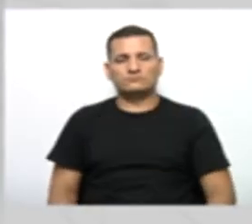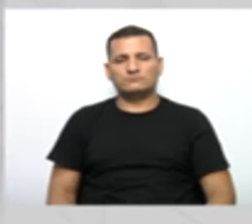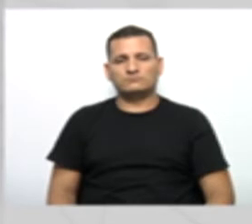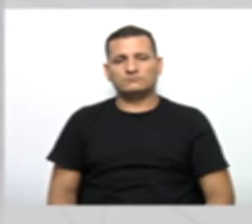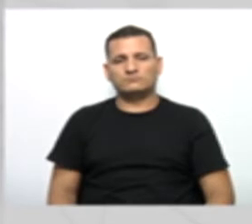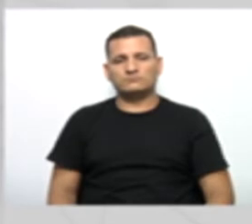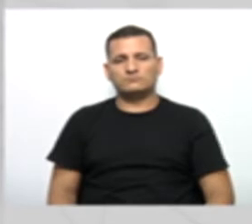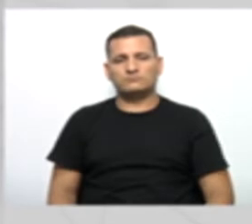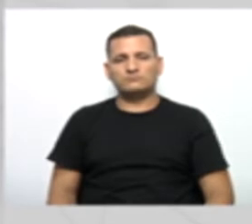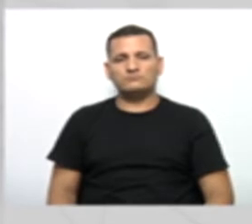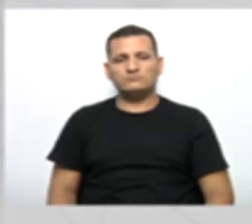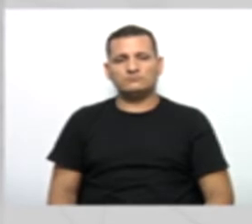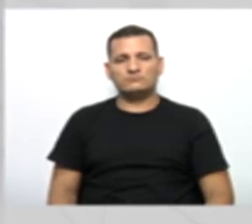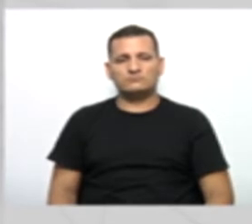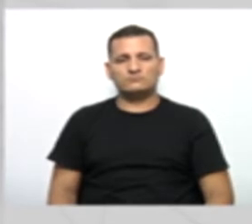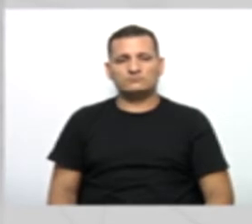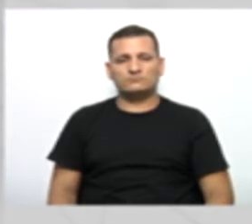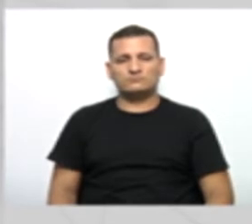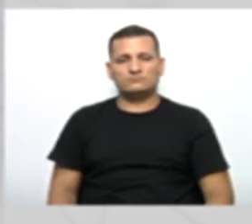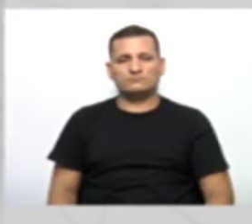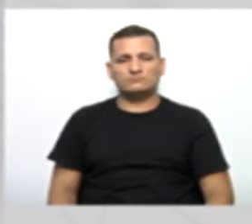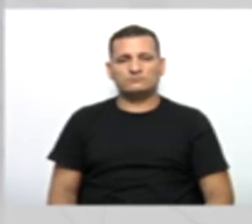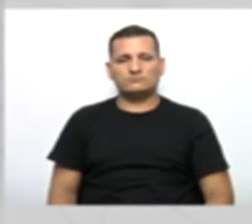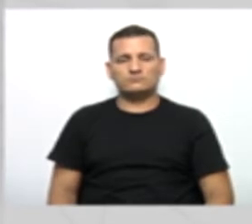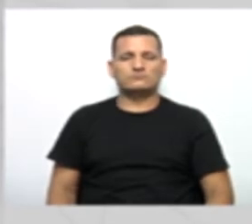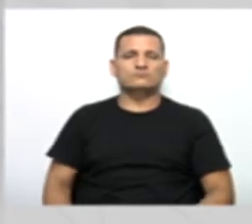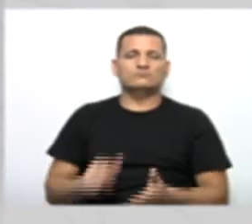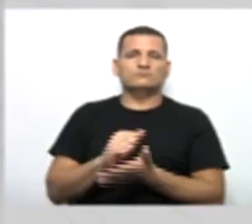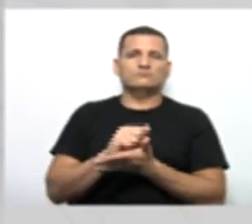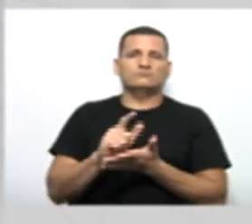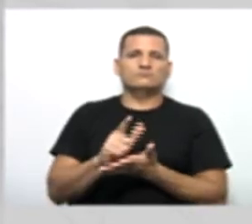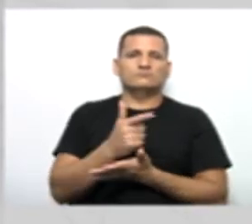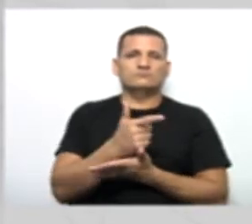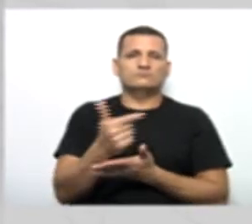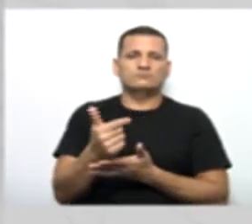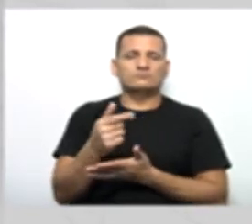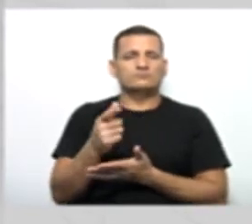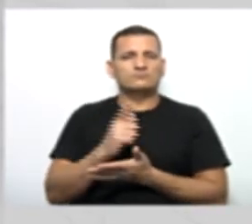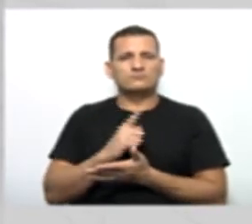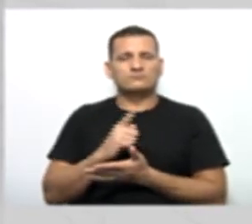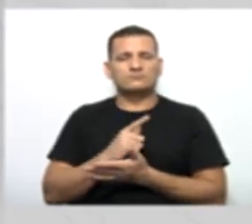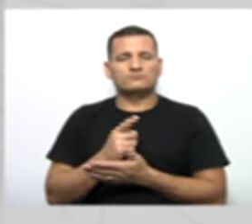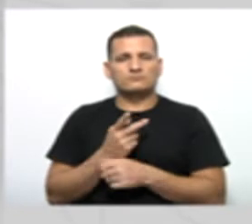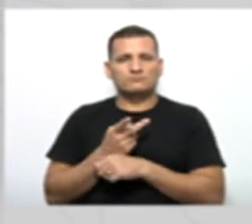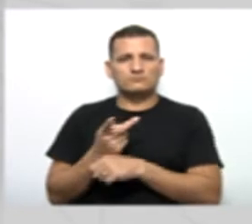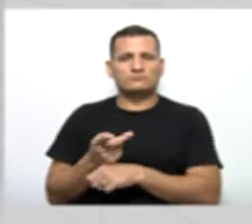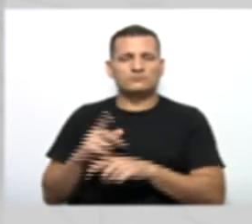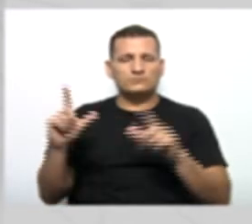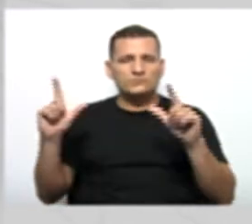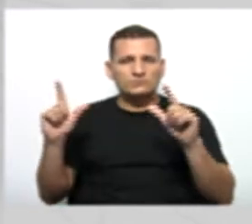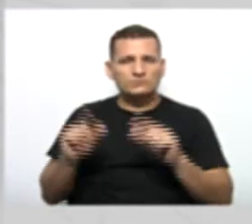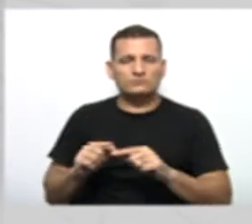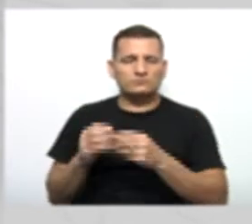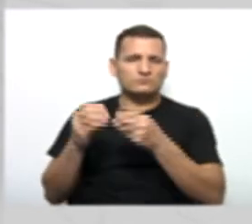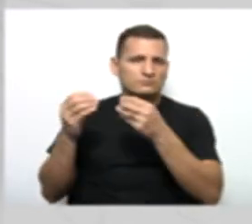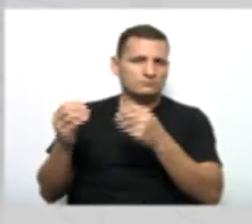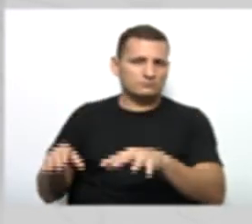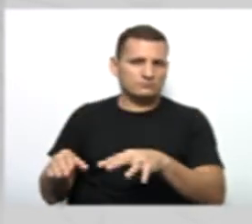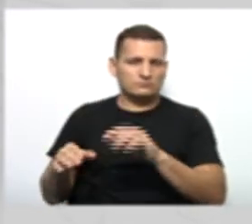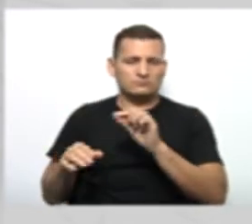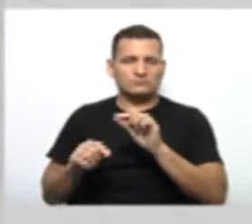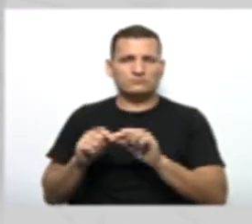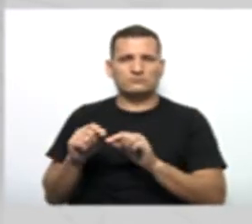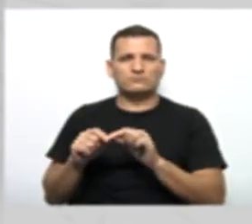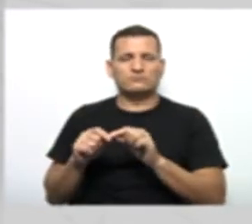Agenda 21, ela procura principalmente reduzir o desperdício, ou seja, eliminar aqueles